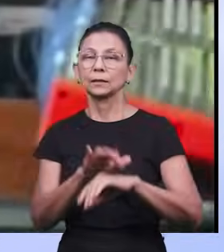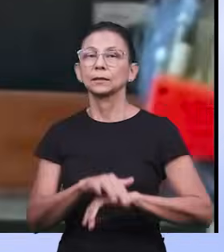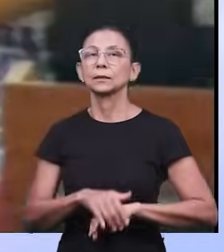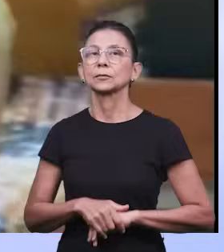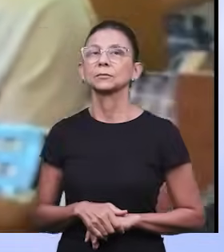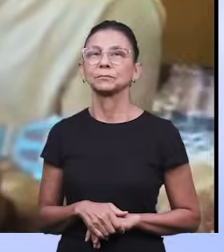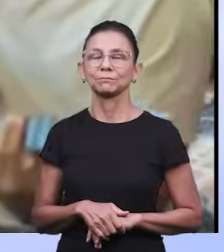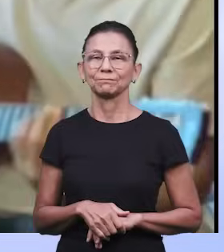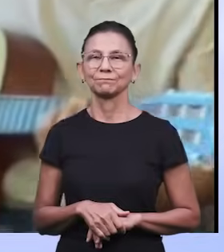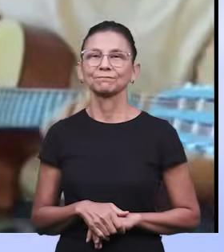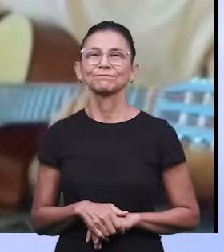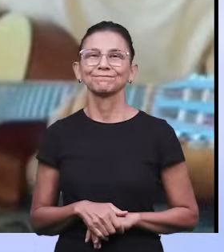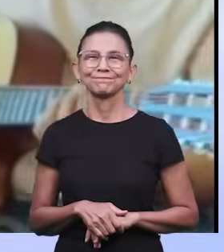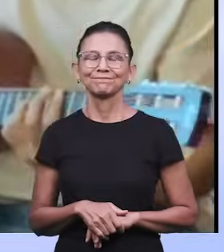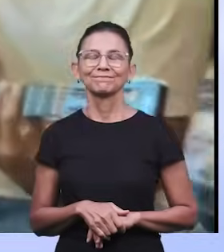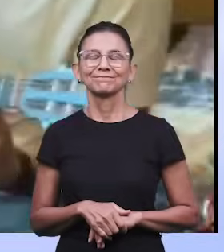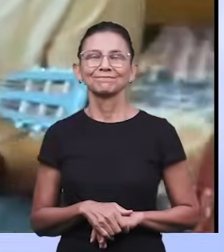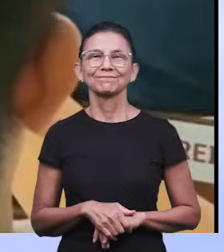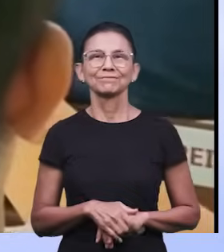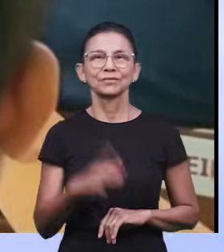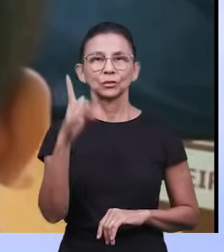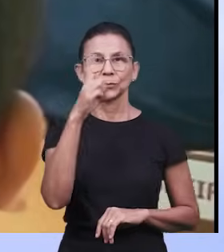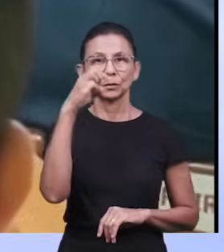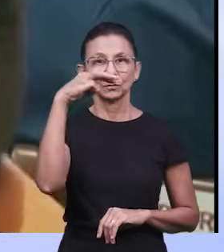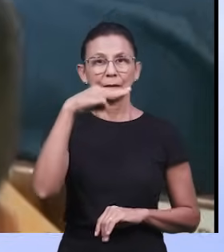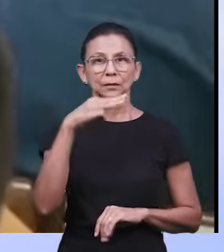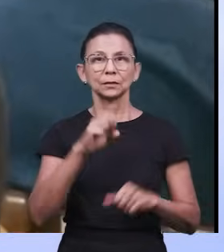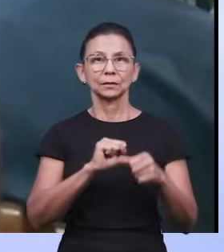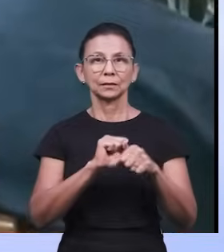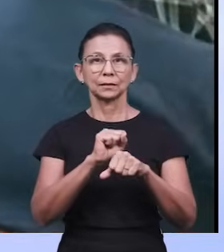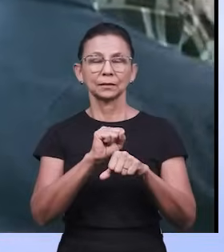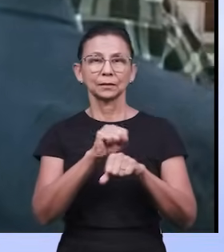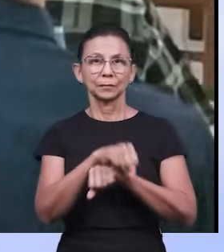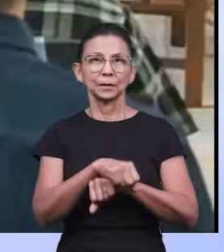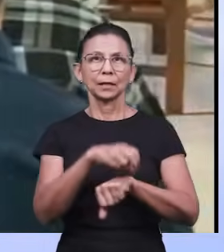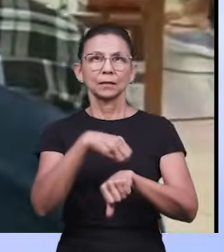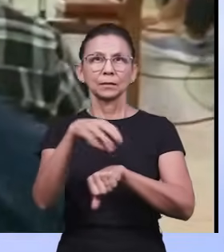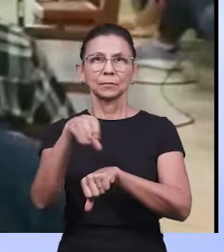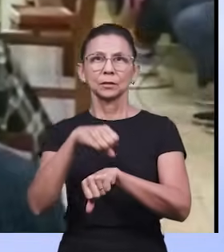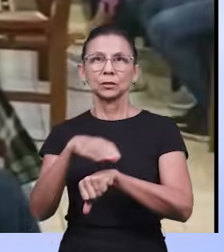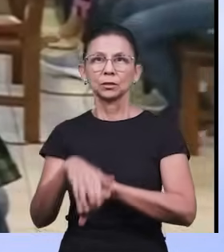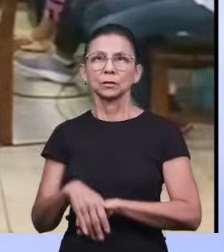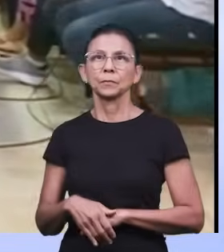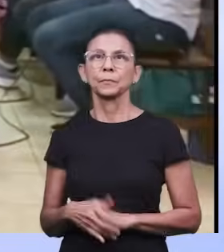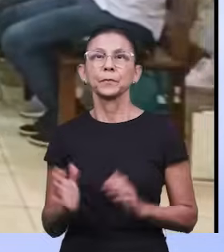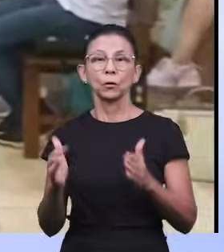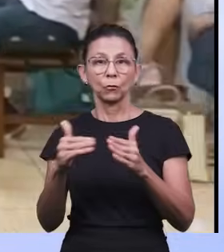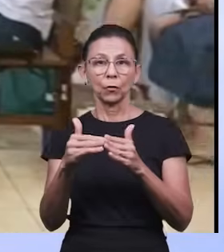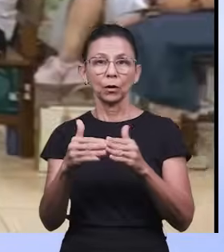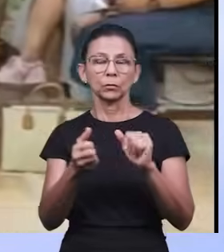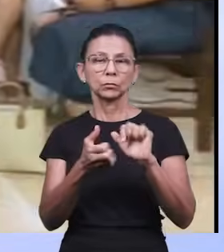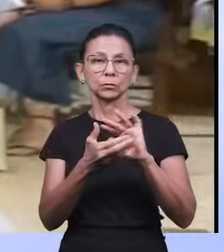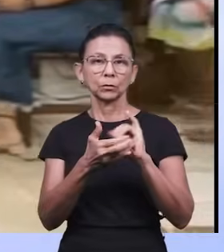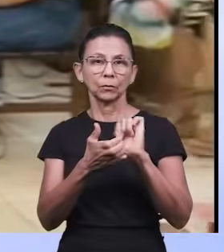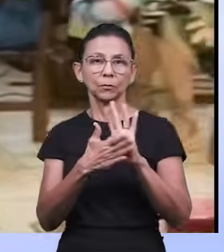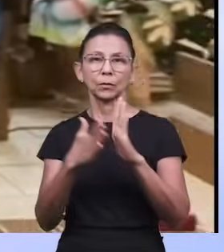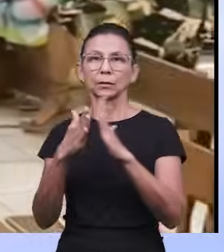Cristão Maranata Oficial. Todo este seminário foi voltado para o tema, o louvor da Igreja Fiel.